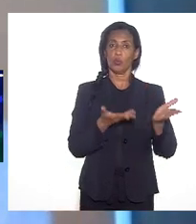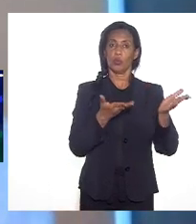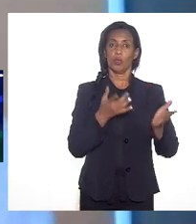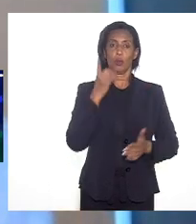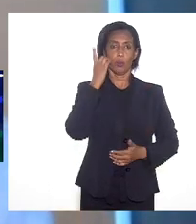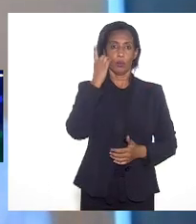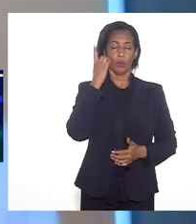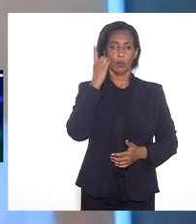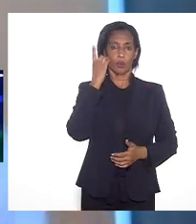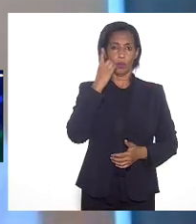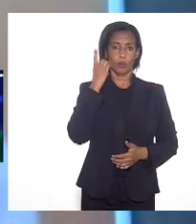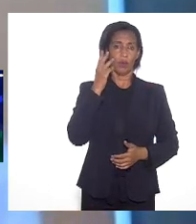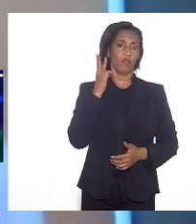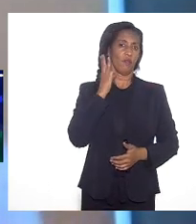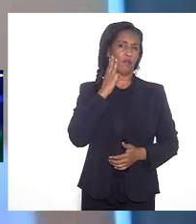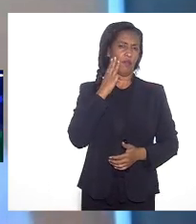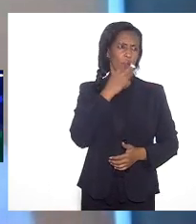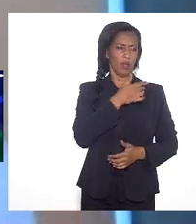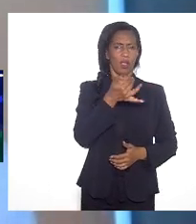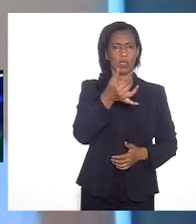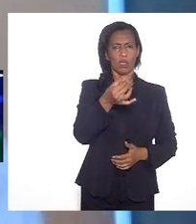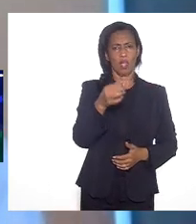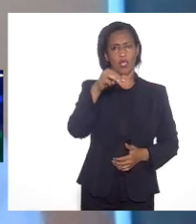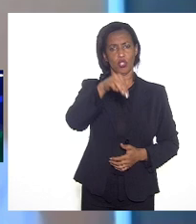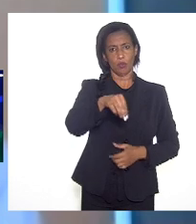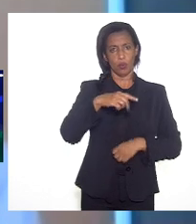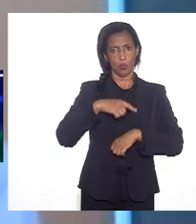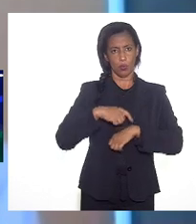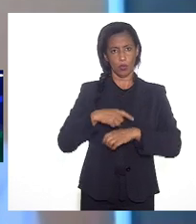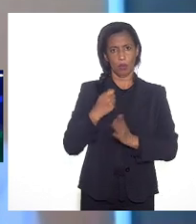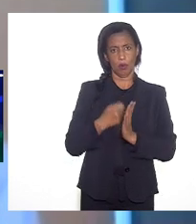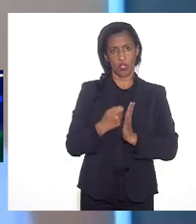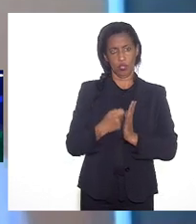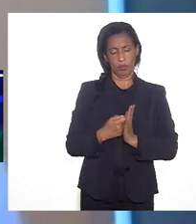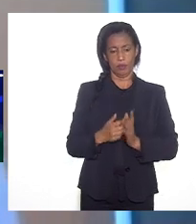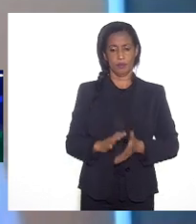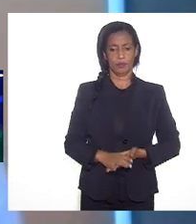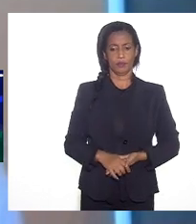deputado Valdec Carneiro. Vossa Excelência dispõe de 10 minutos no tempo regimental.